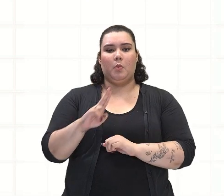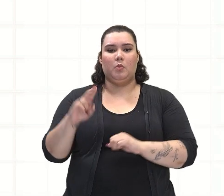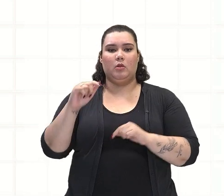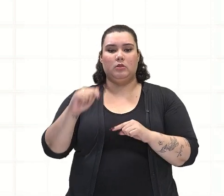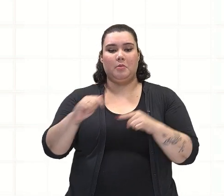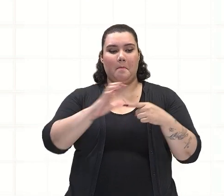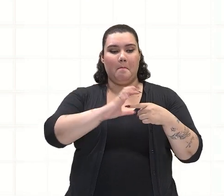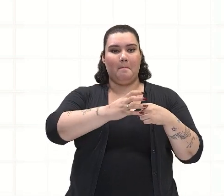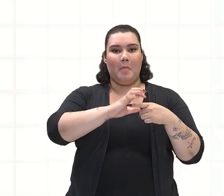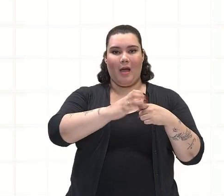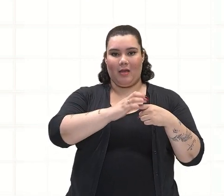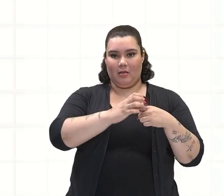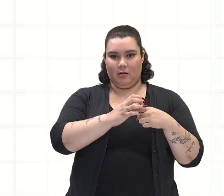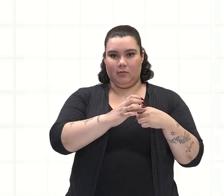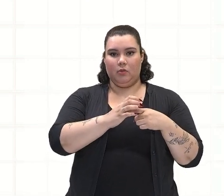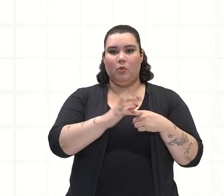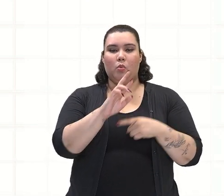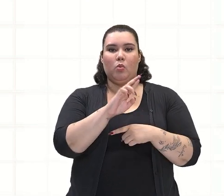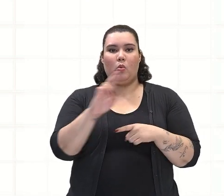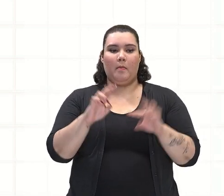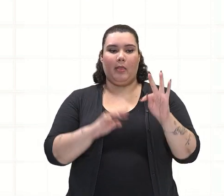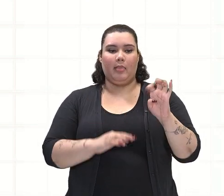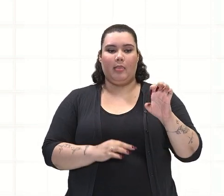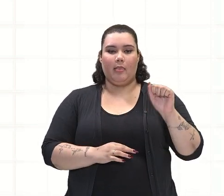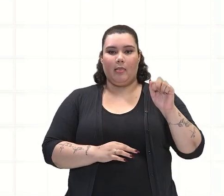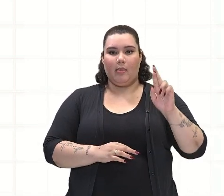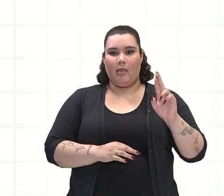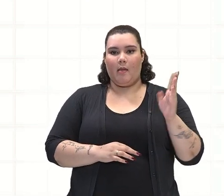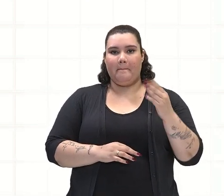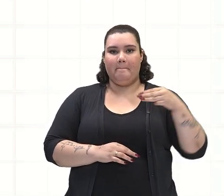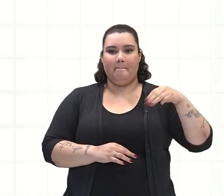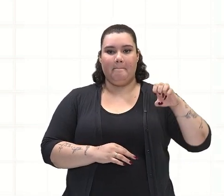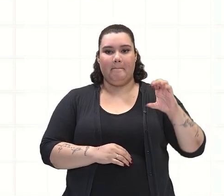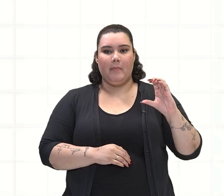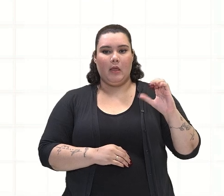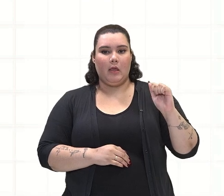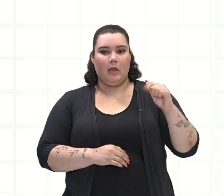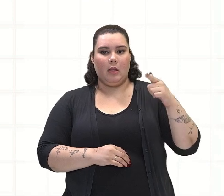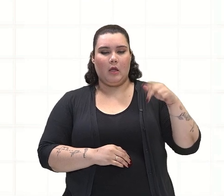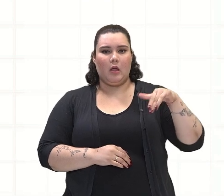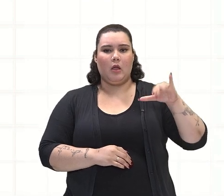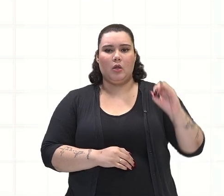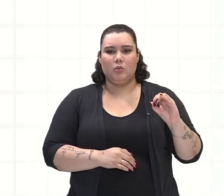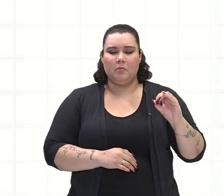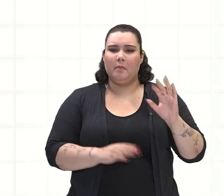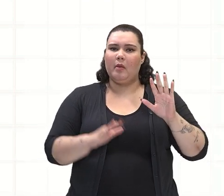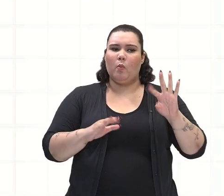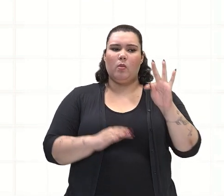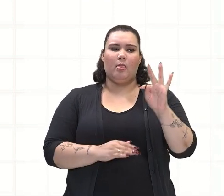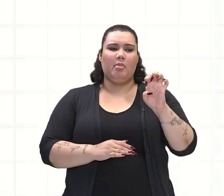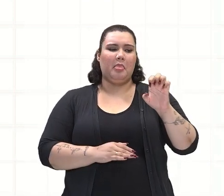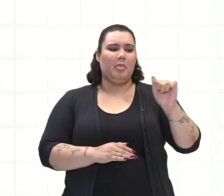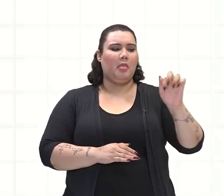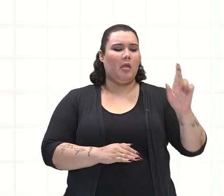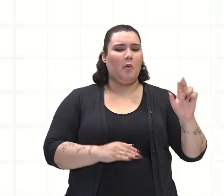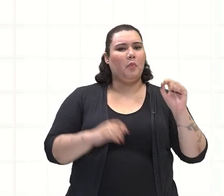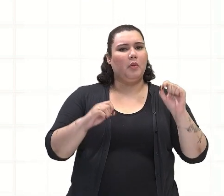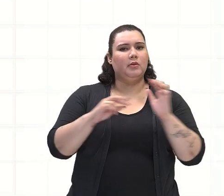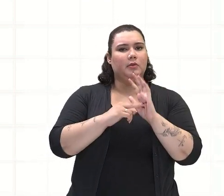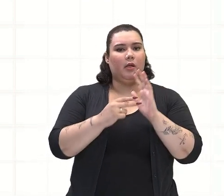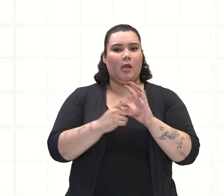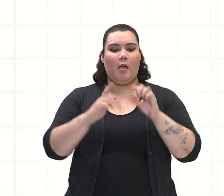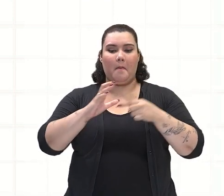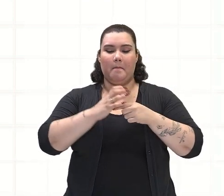máquina que vai ser chamada de tear mecânico. E você pode me perguntar, o que é um tear, professor? É uma máquina que